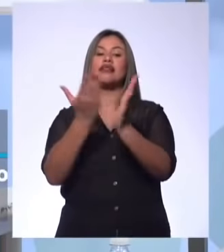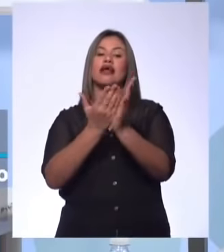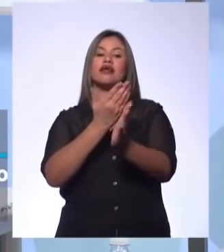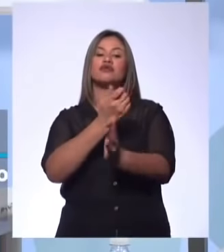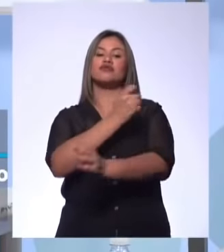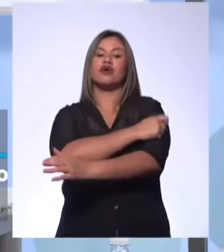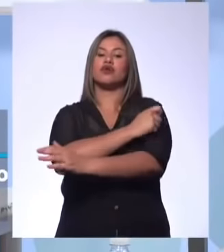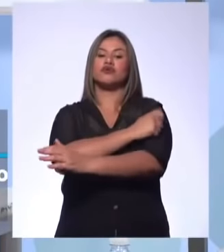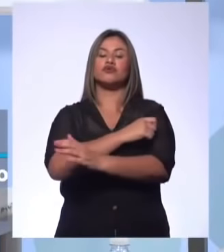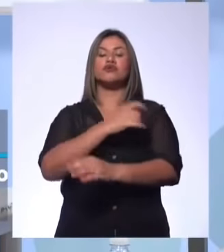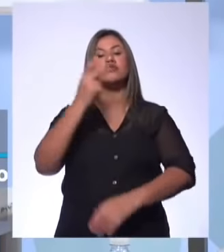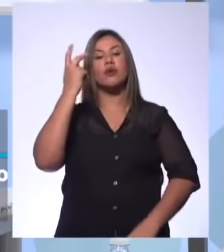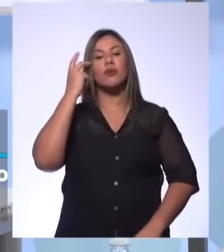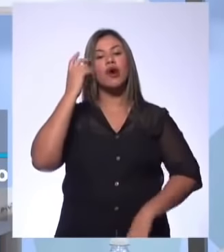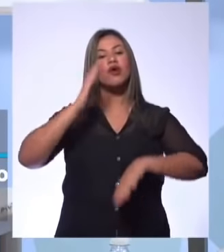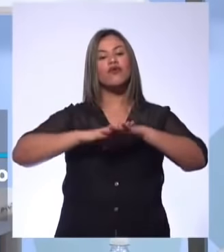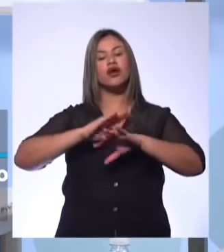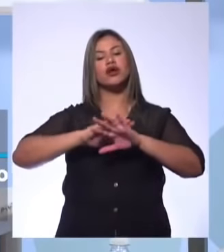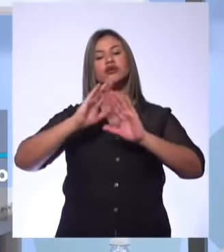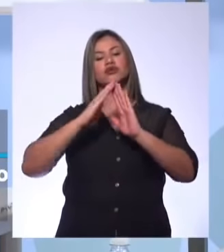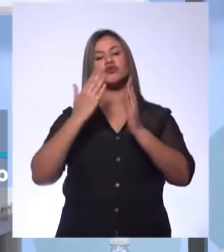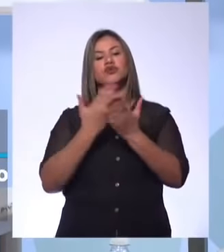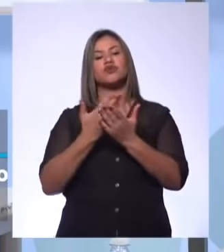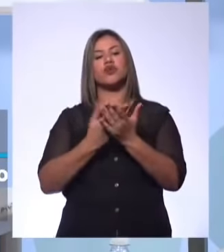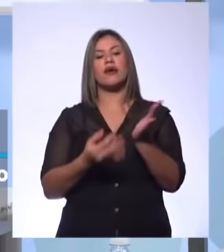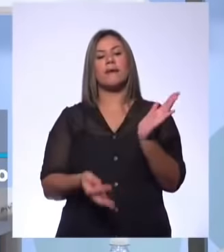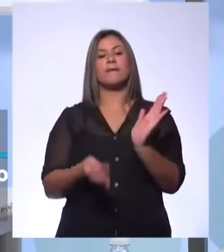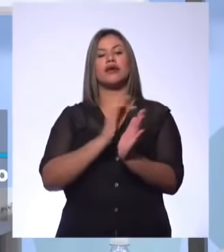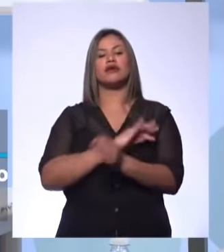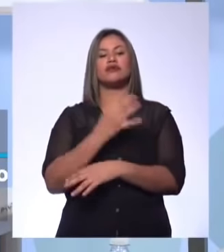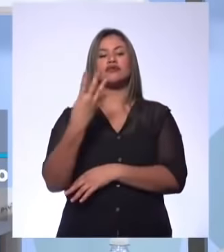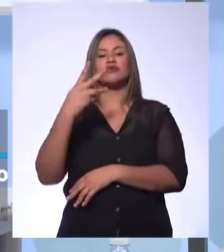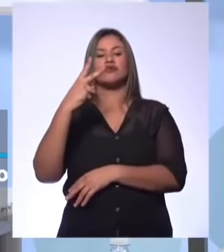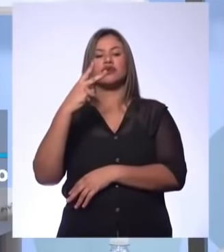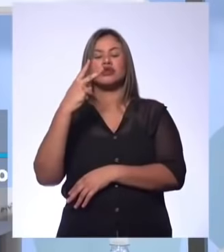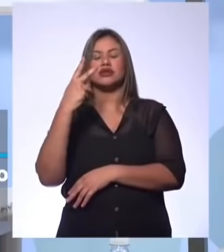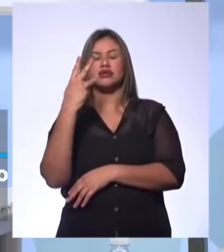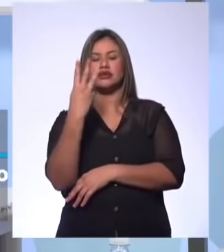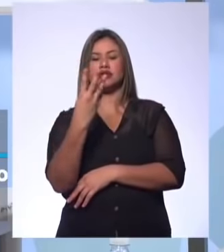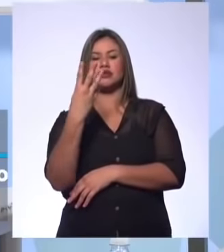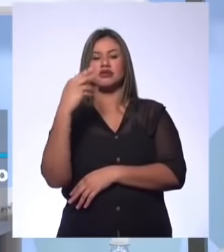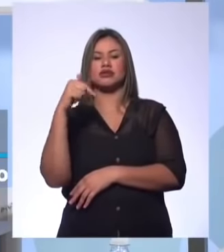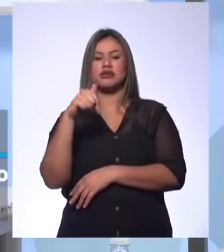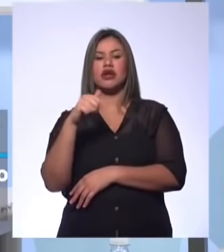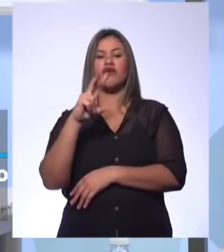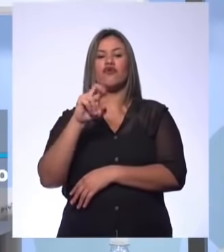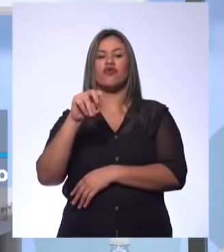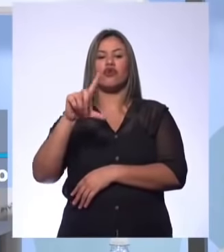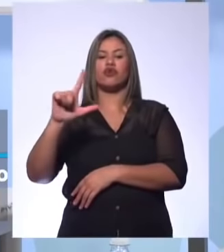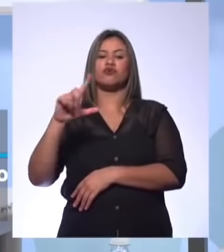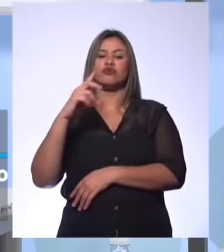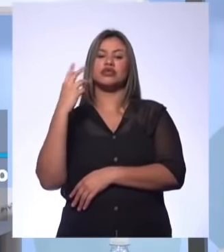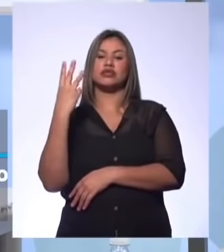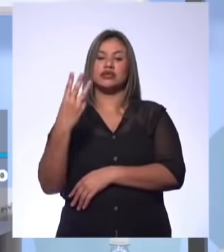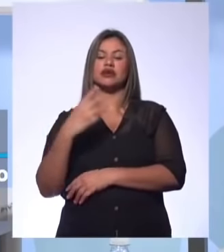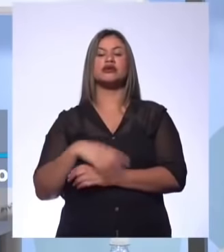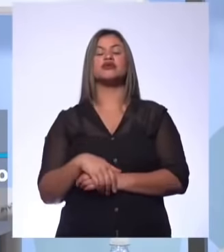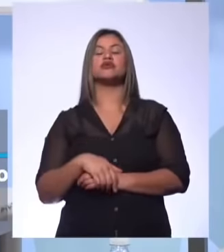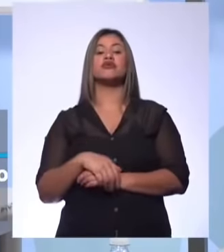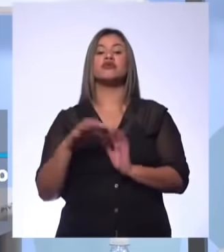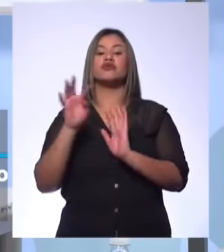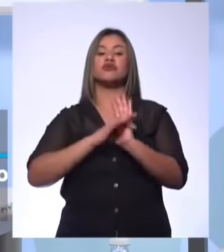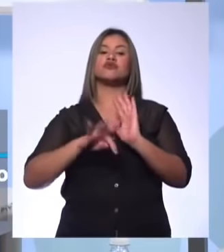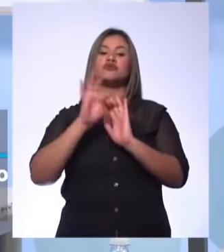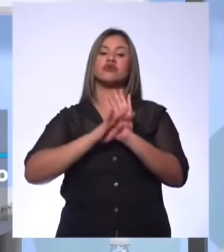está na página, na página 47 do volume 3. Esse texto ele está dizendo o seguinte: